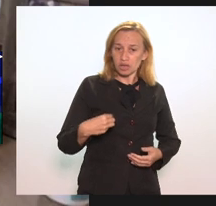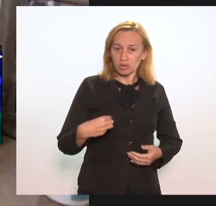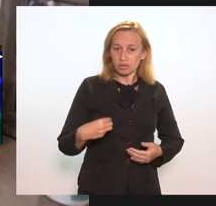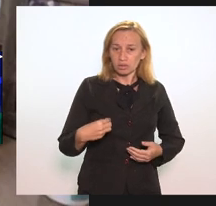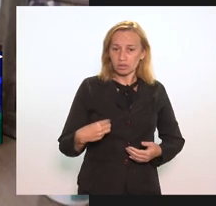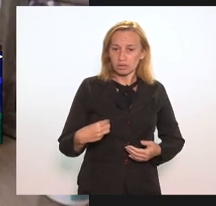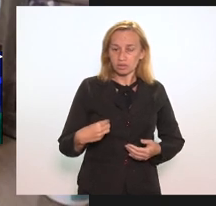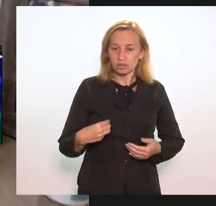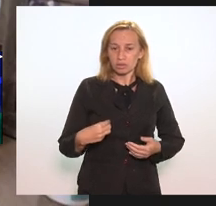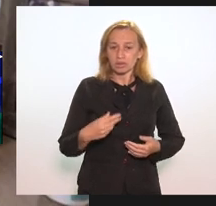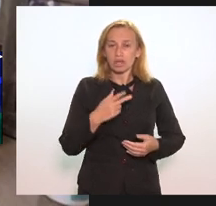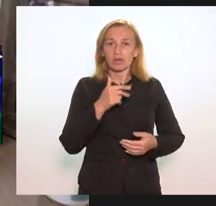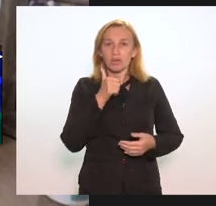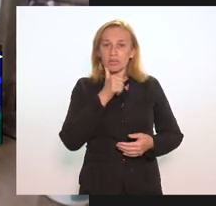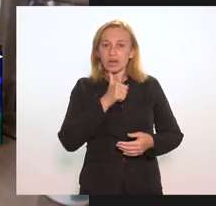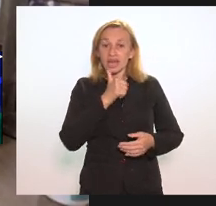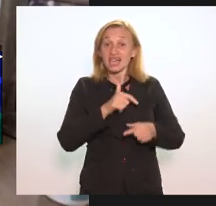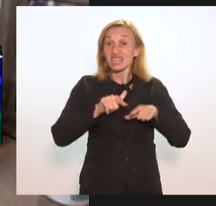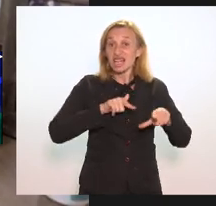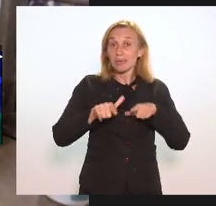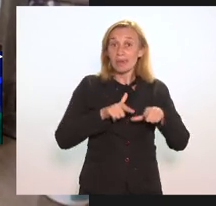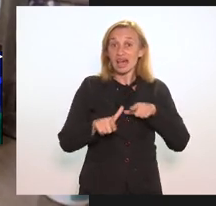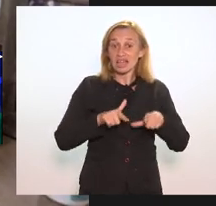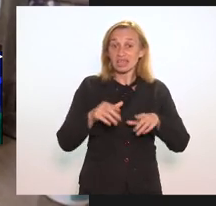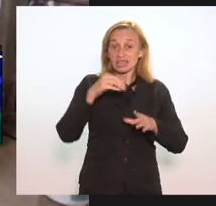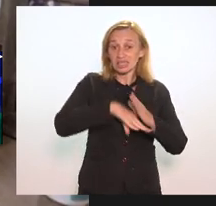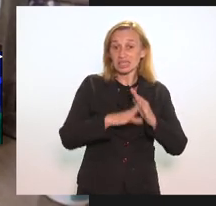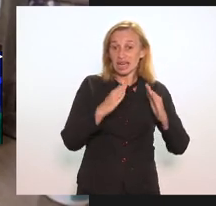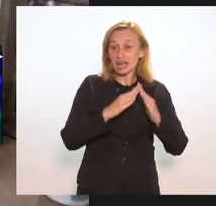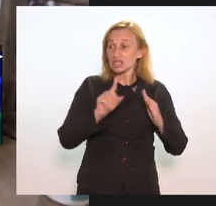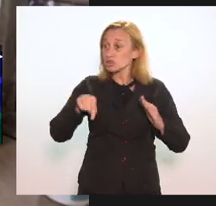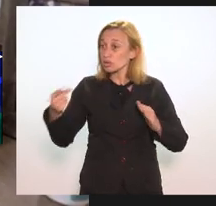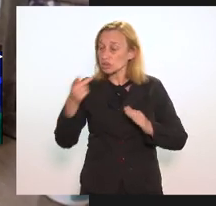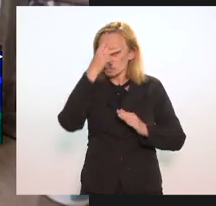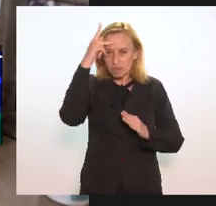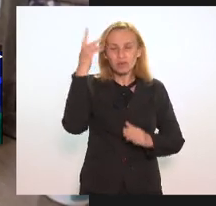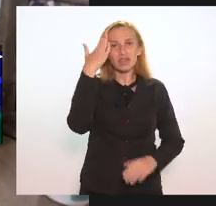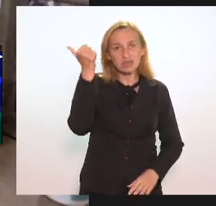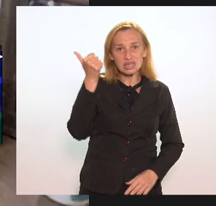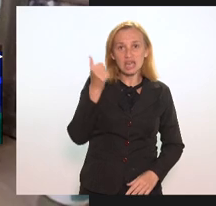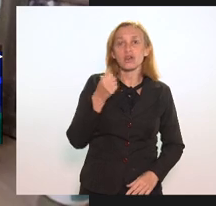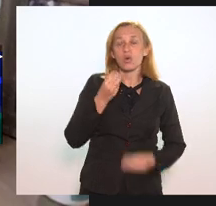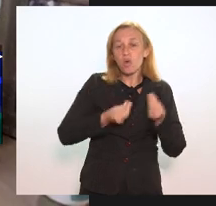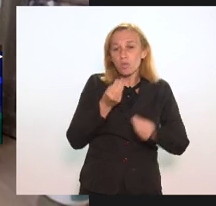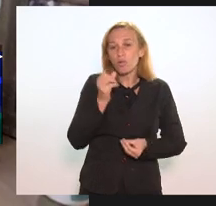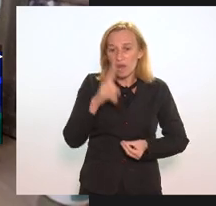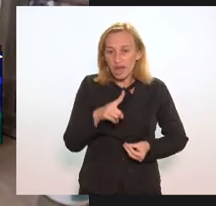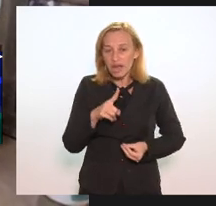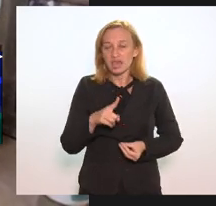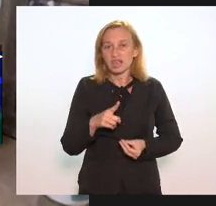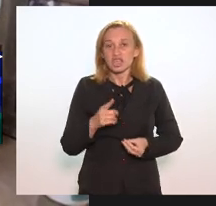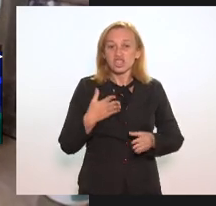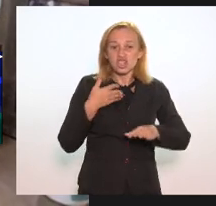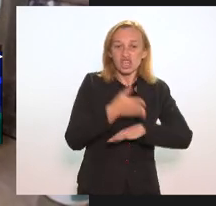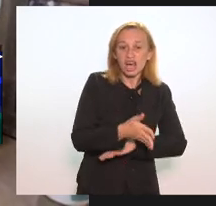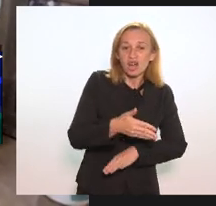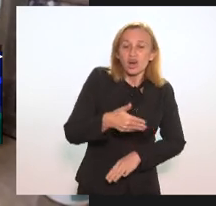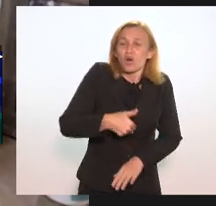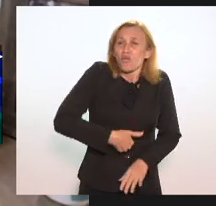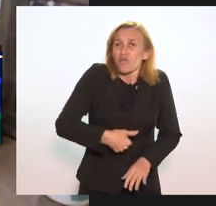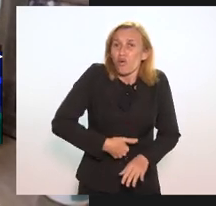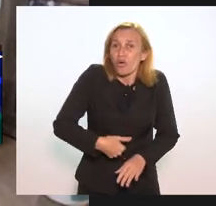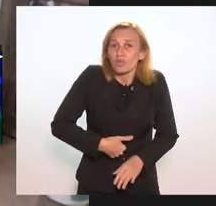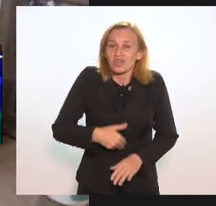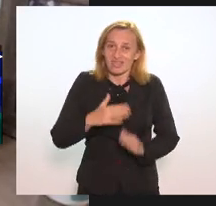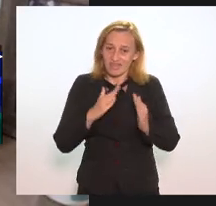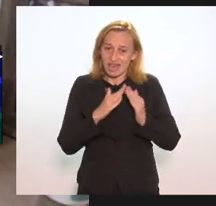doméstica tive um pai assassinado e eu sei muito bem o que quer chegar em casa com fome e pediu comida a minha mãe que